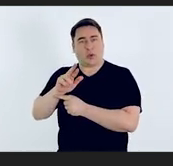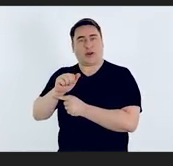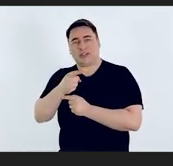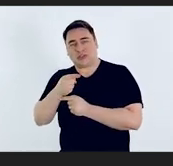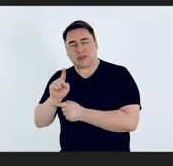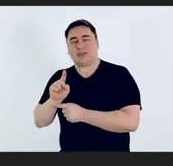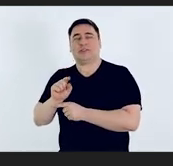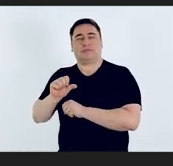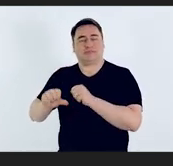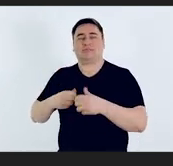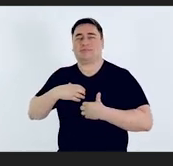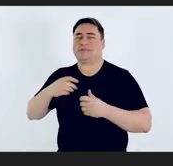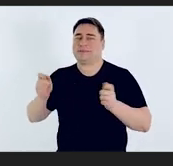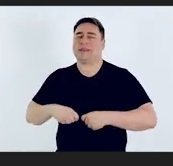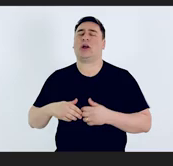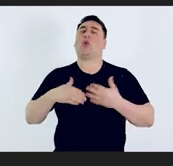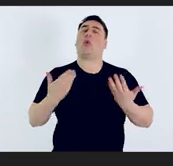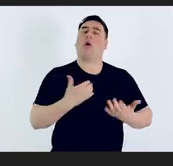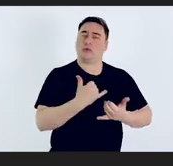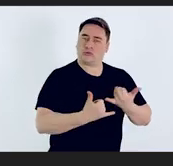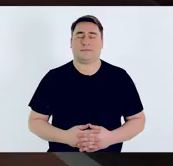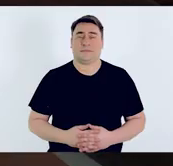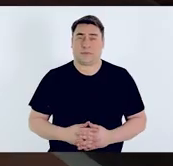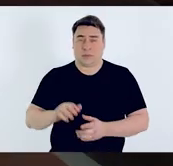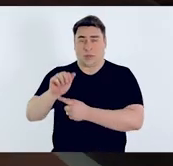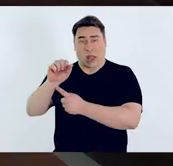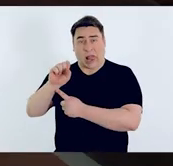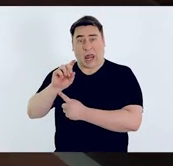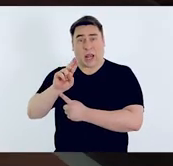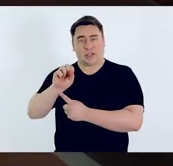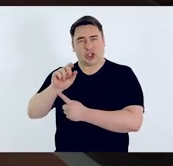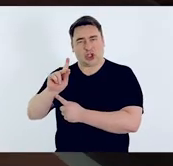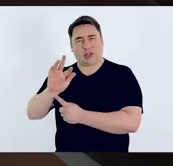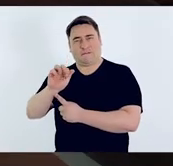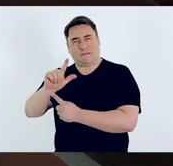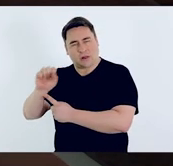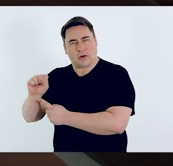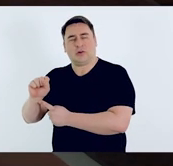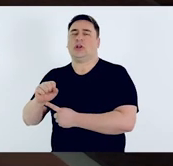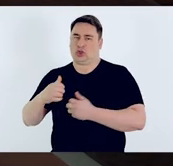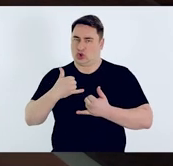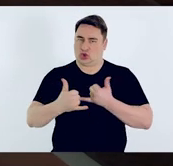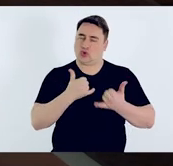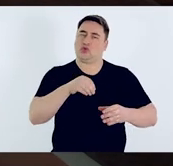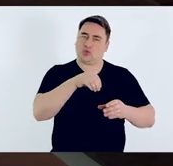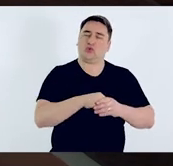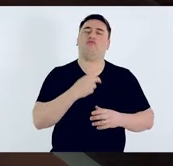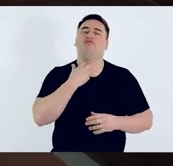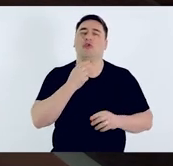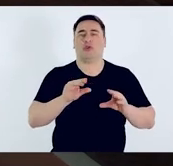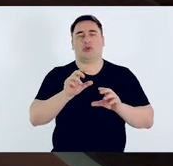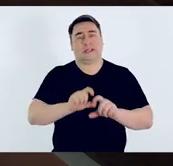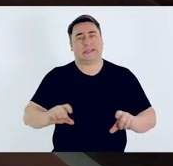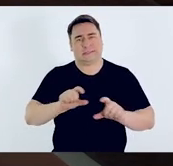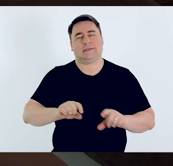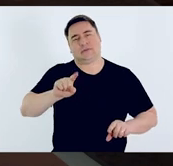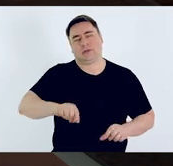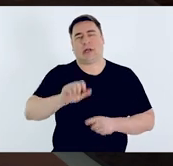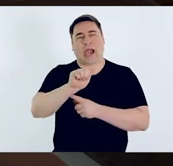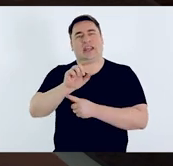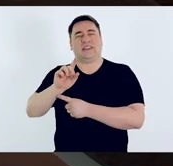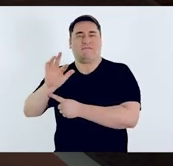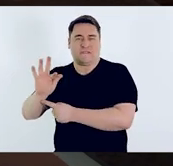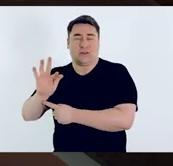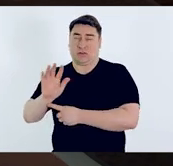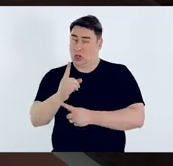jogo. Mas e os jogos? Vamos ver algumas opções? As Desk Falls. Um dos jogos que apresenta fala para texto é As Desk